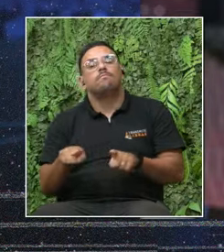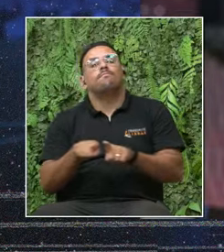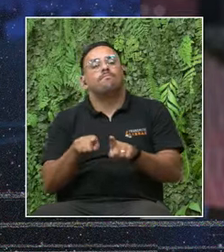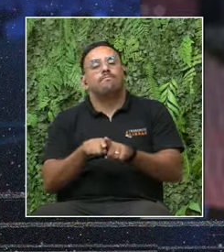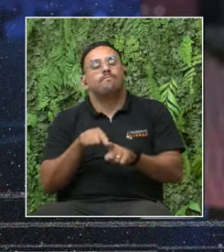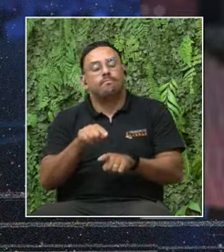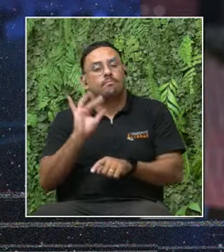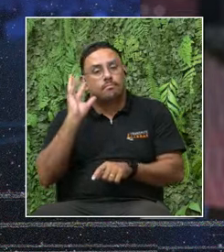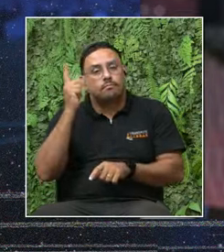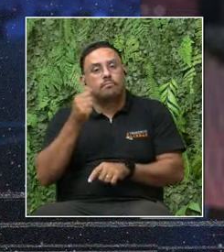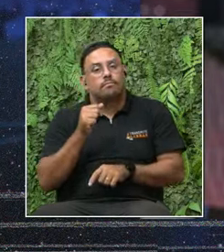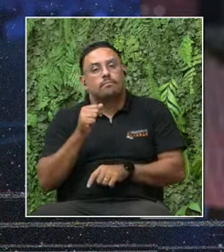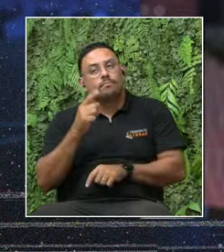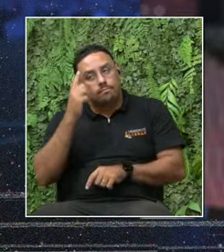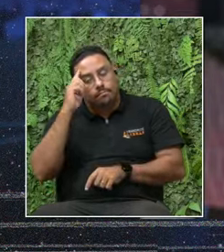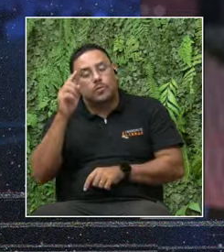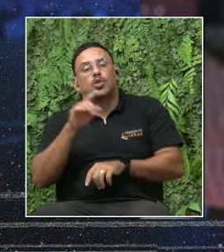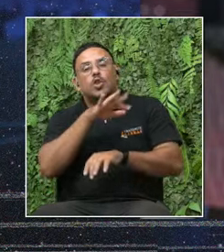unipo